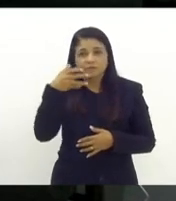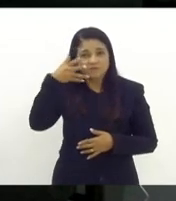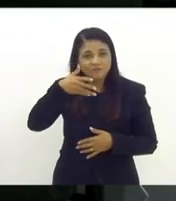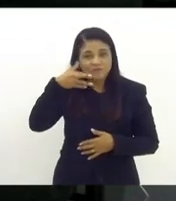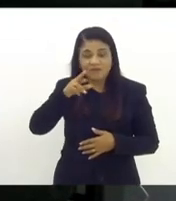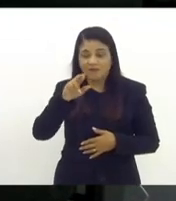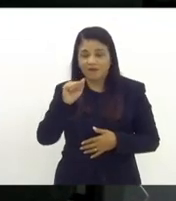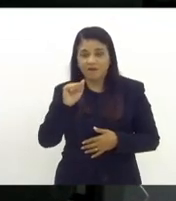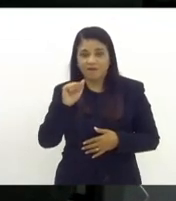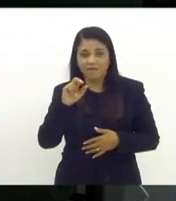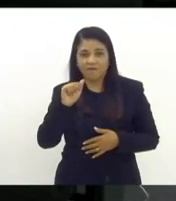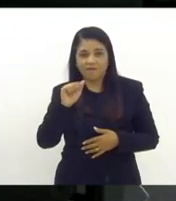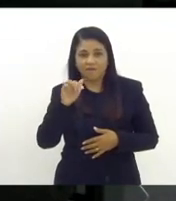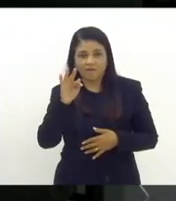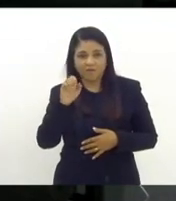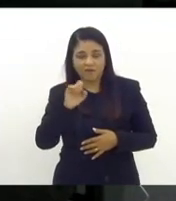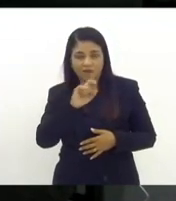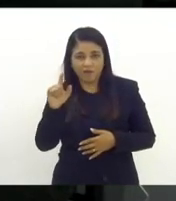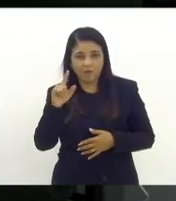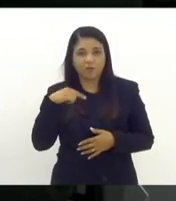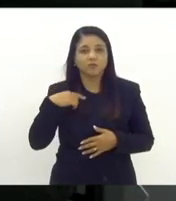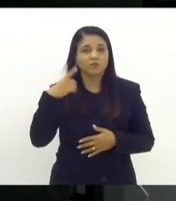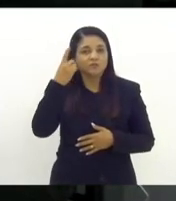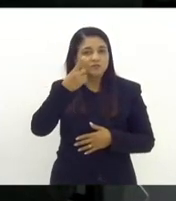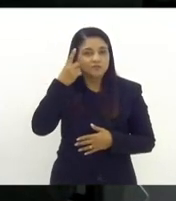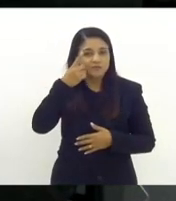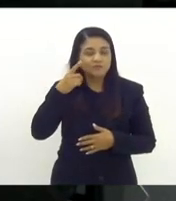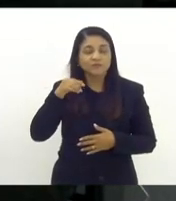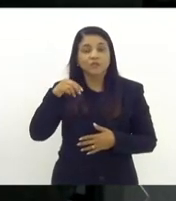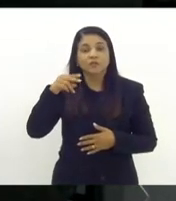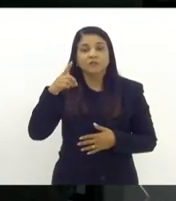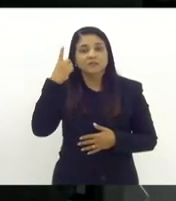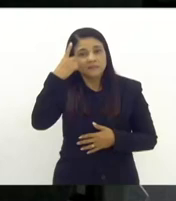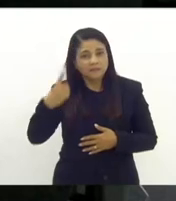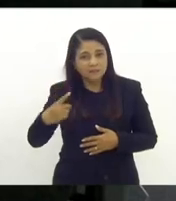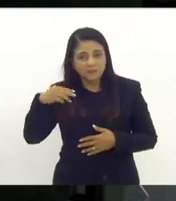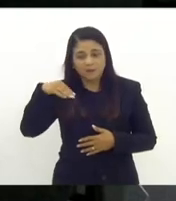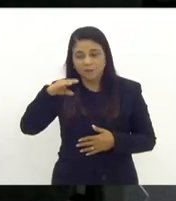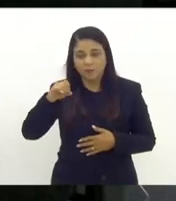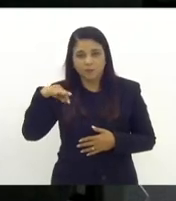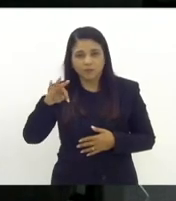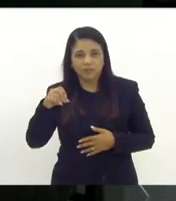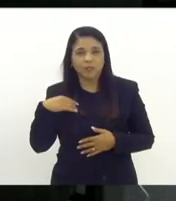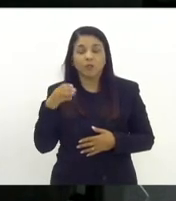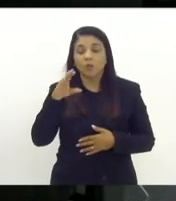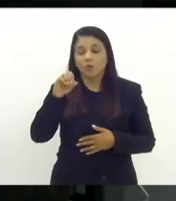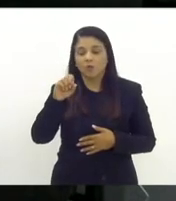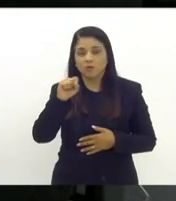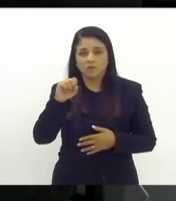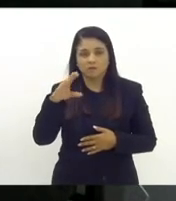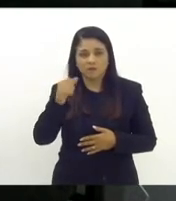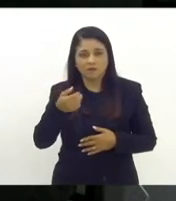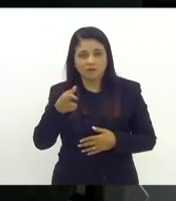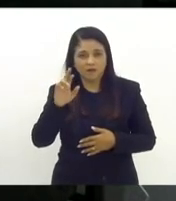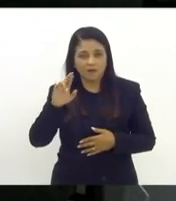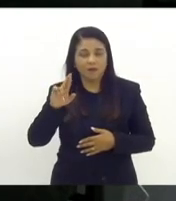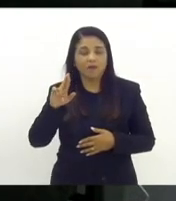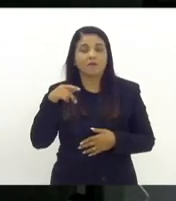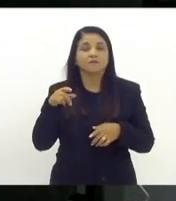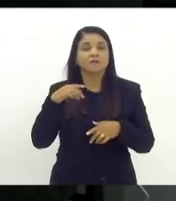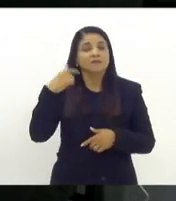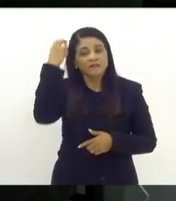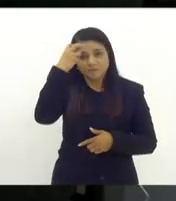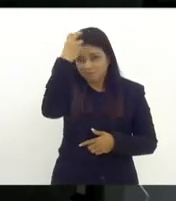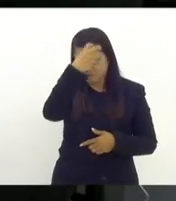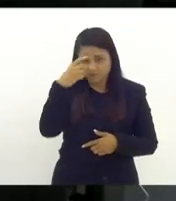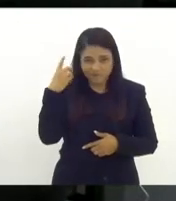Nunes do mandato da deputada Dani Monteiro do desliga dos blocos os karbeça representando o mandato da deputada Verônica Lima